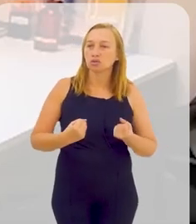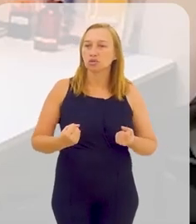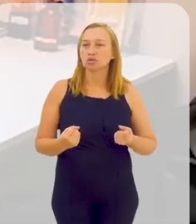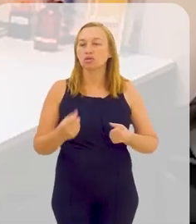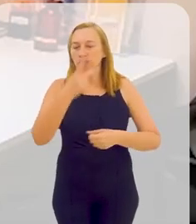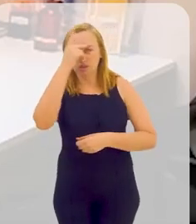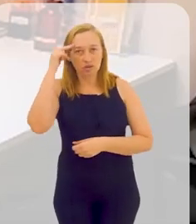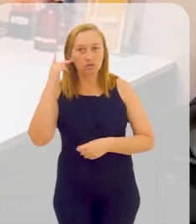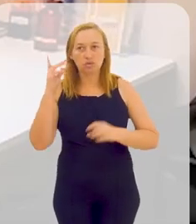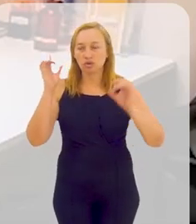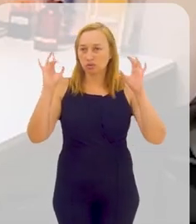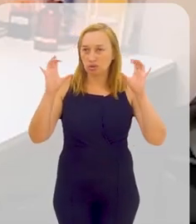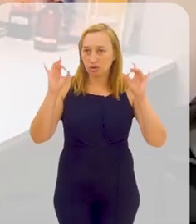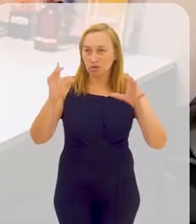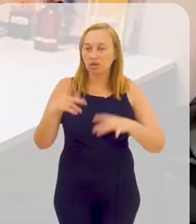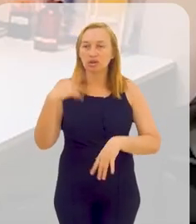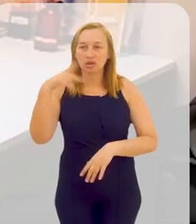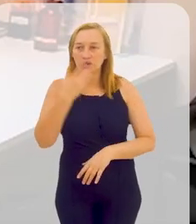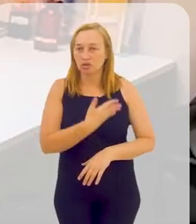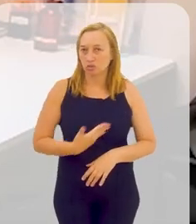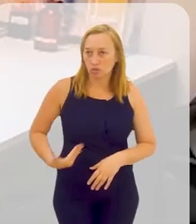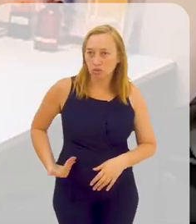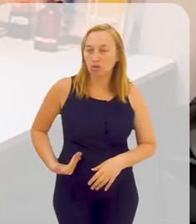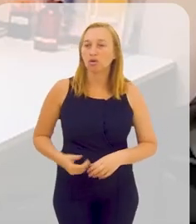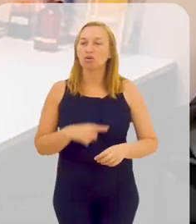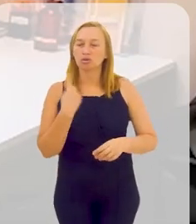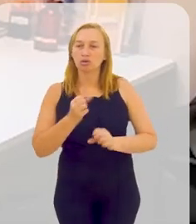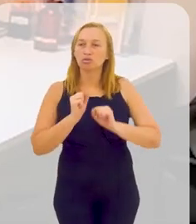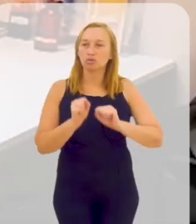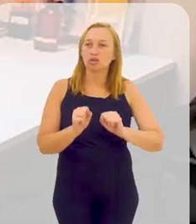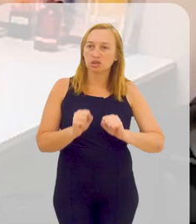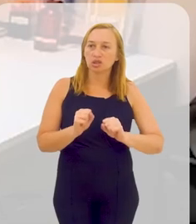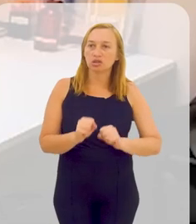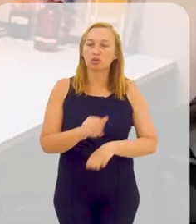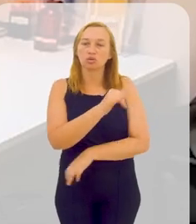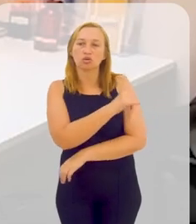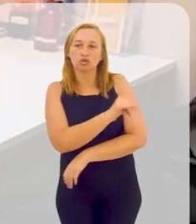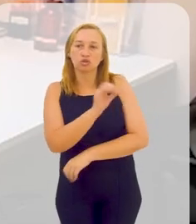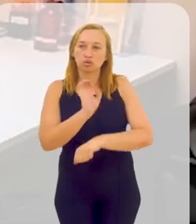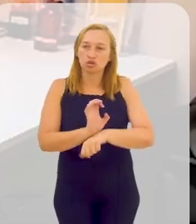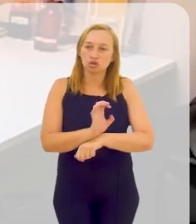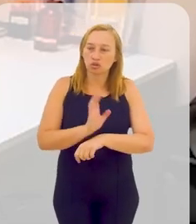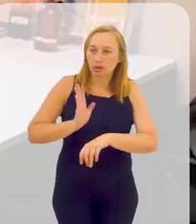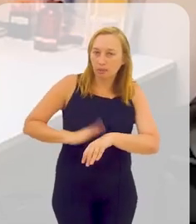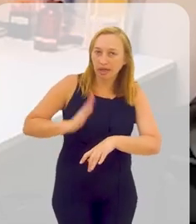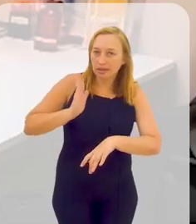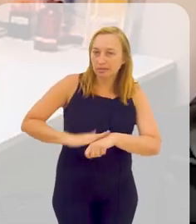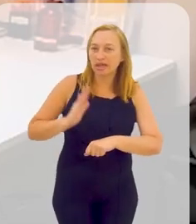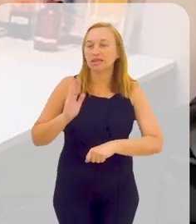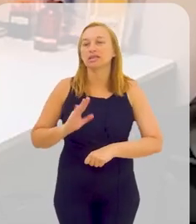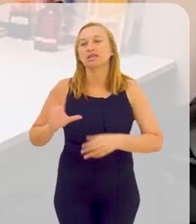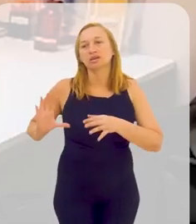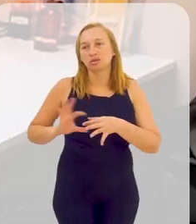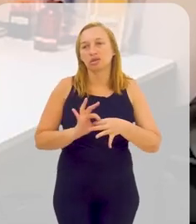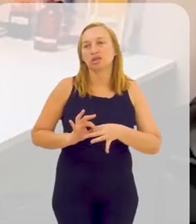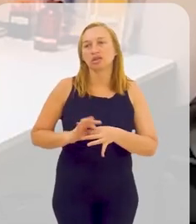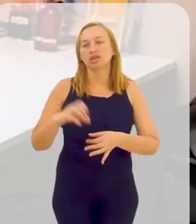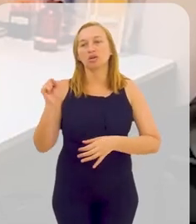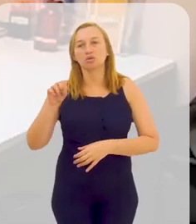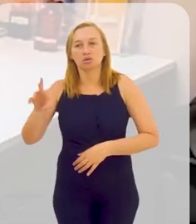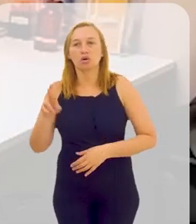somar forças com os especialistas da área de política para que a gente possa fazer do Rio de Janeiro um estado cada vez mais